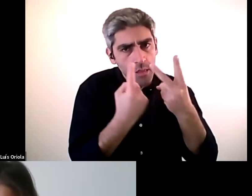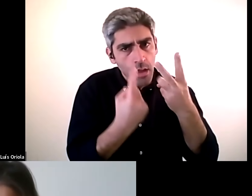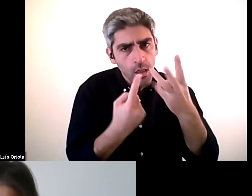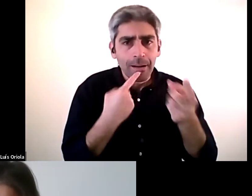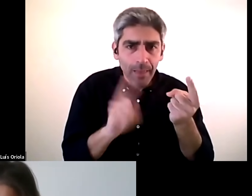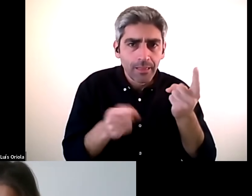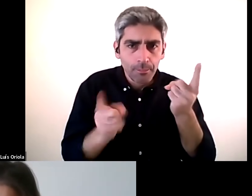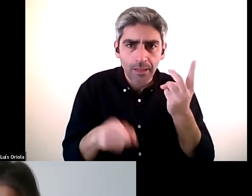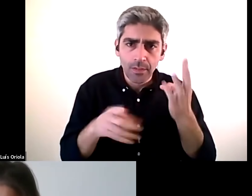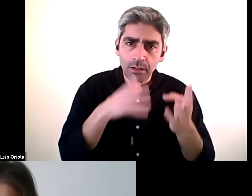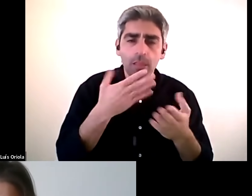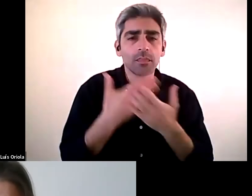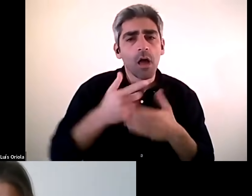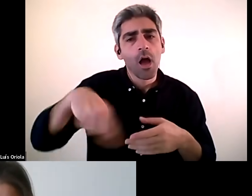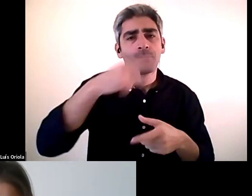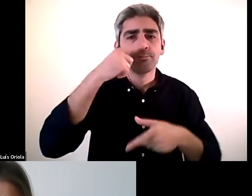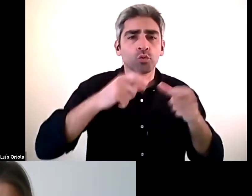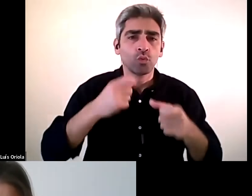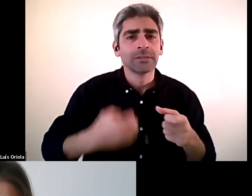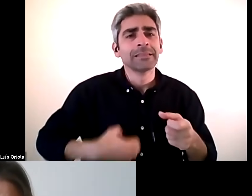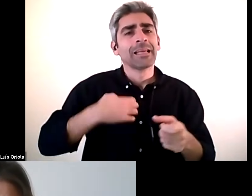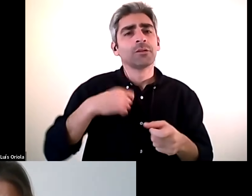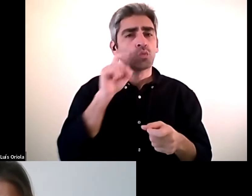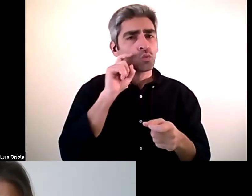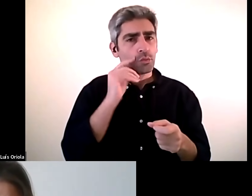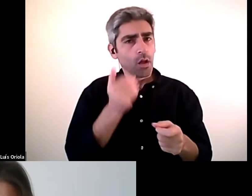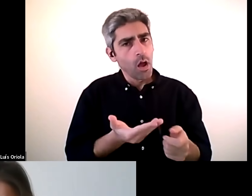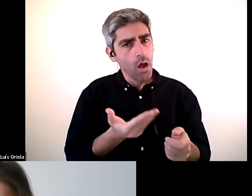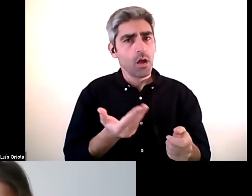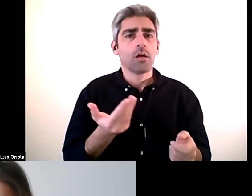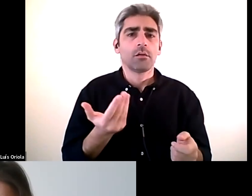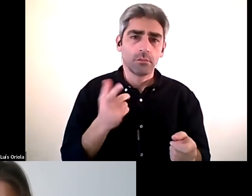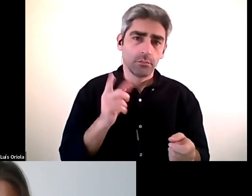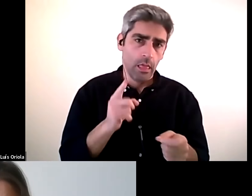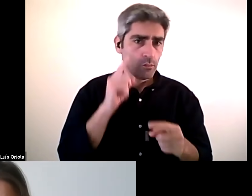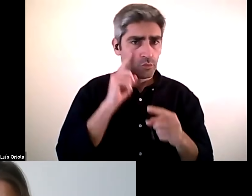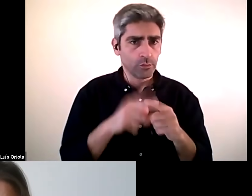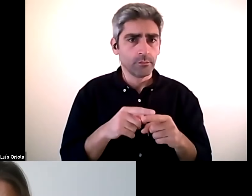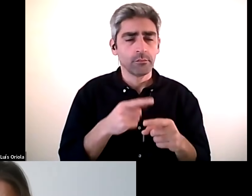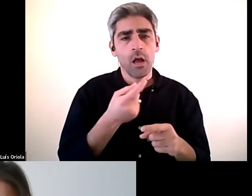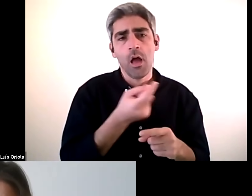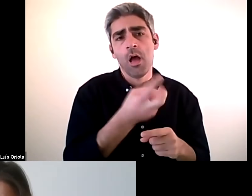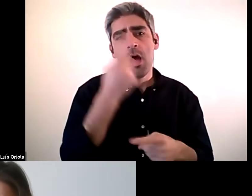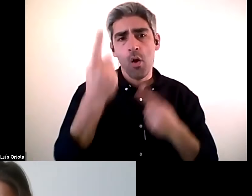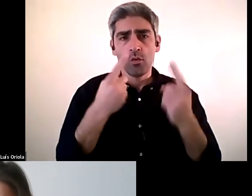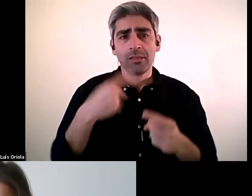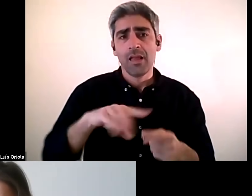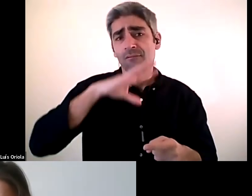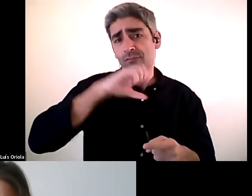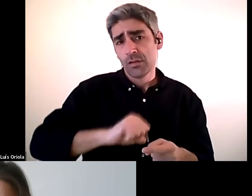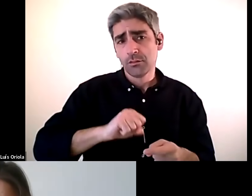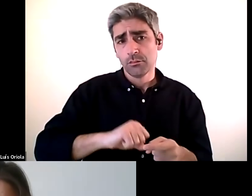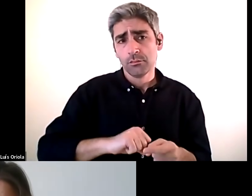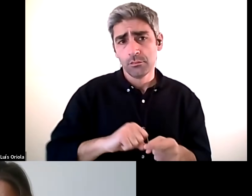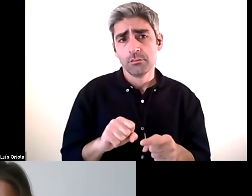para que as pessoas se sintam progressivamente mais seguras e principalmente exatamente por isso, porque alguns deles terão filhos